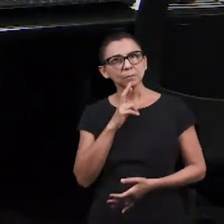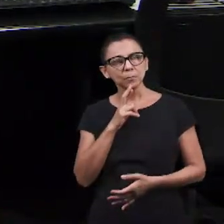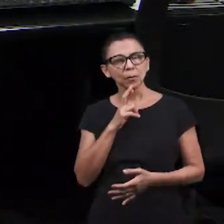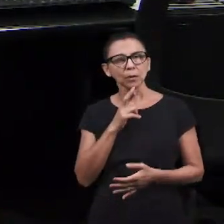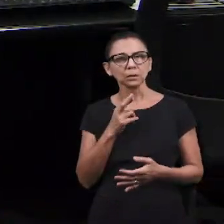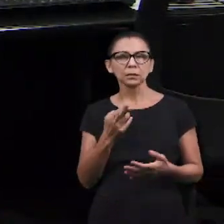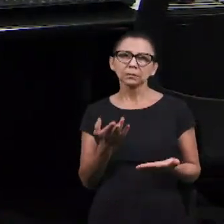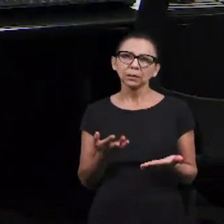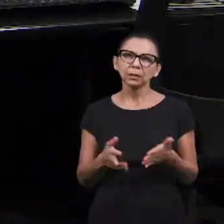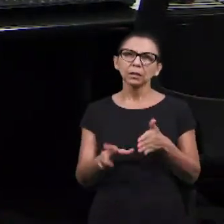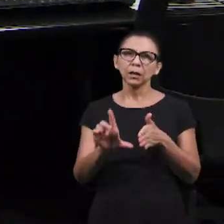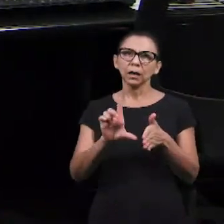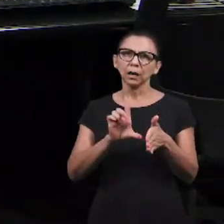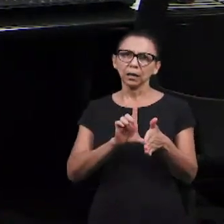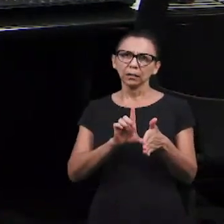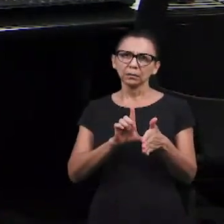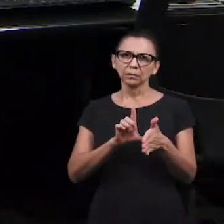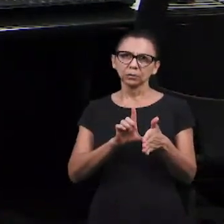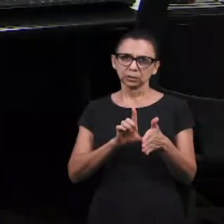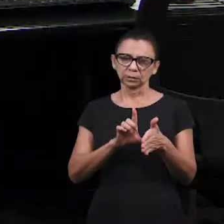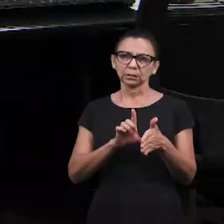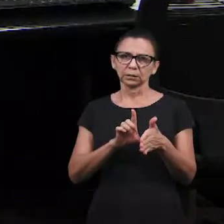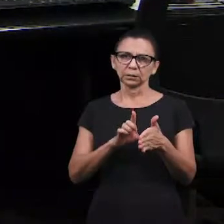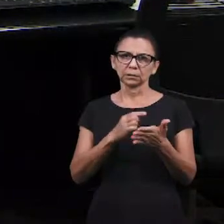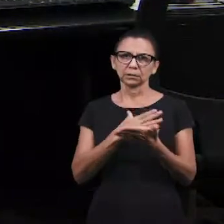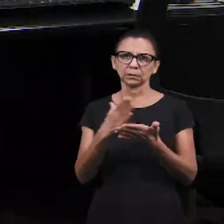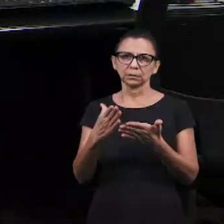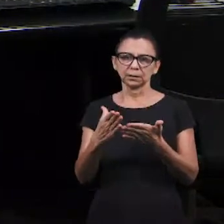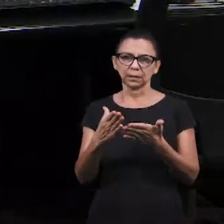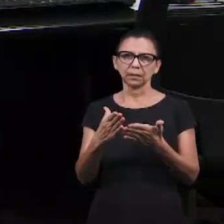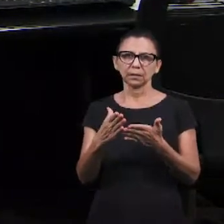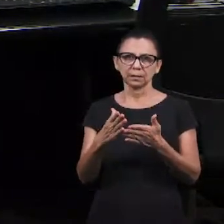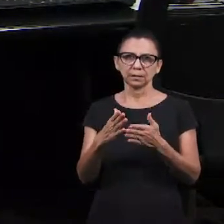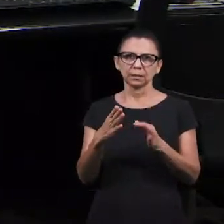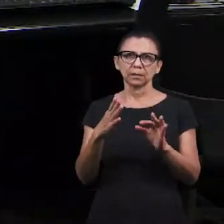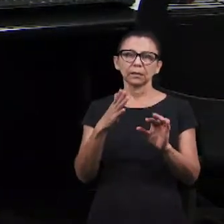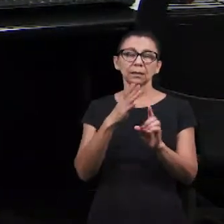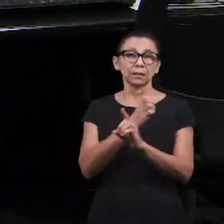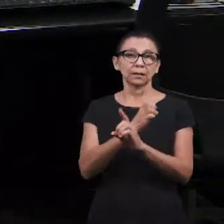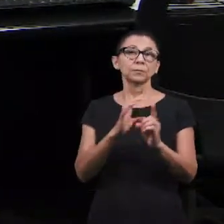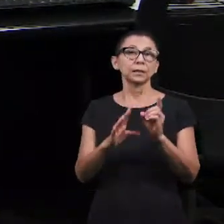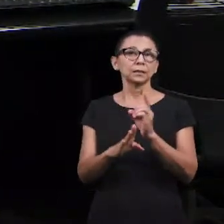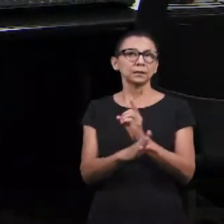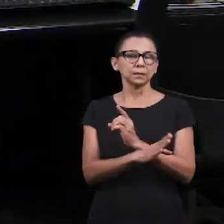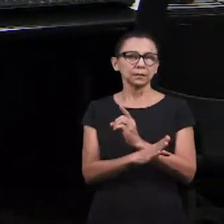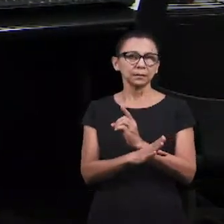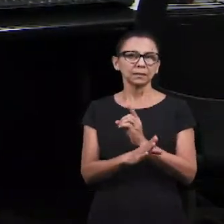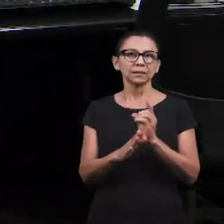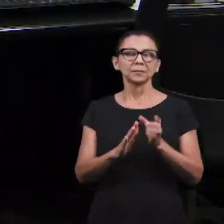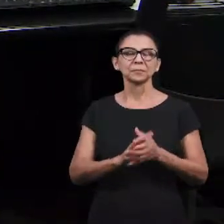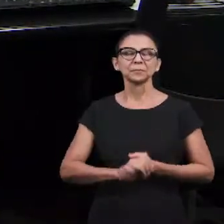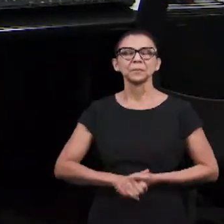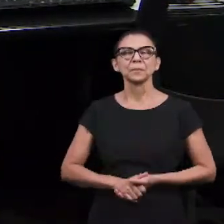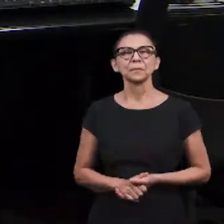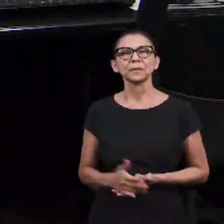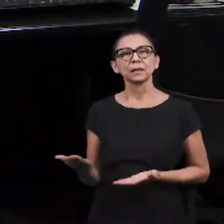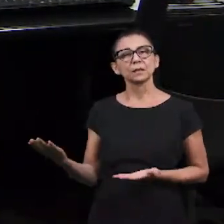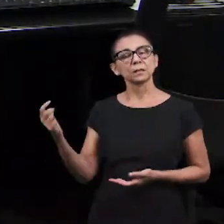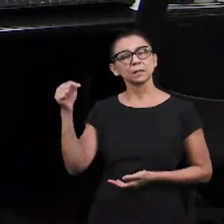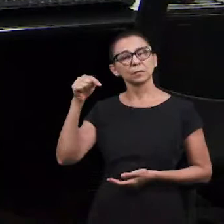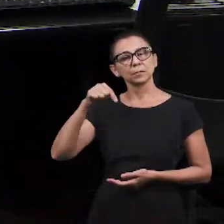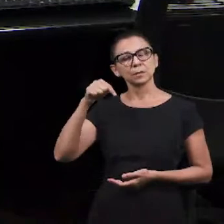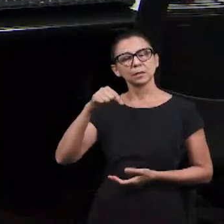antes da Escola Bíblica essas respostas para os nossos irmãos. E a nossa transmissão nós estamos fazendo daqui exatamente da